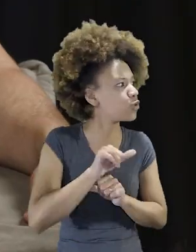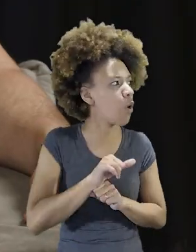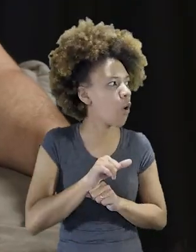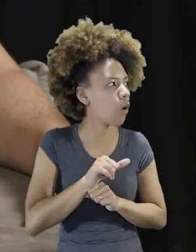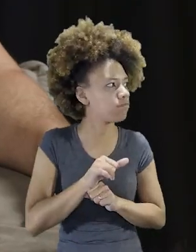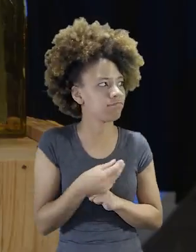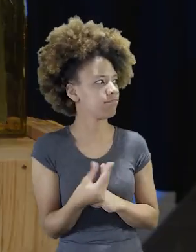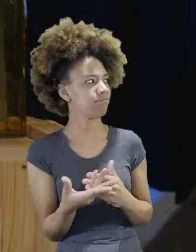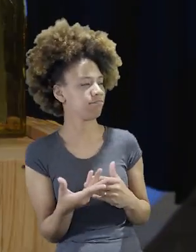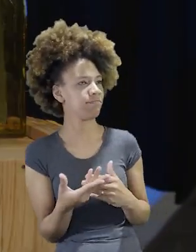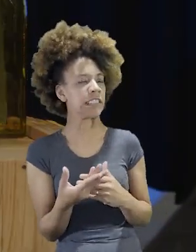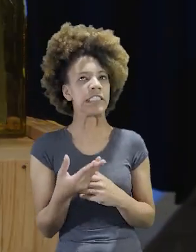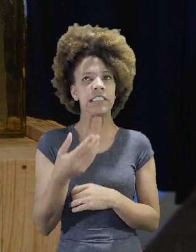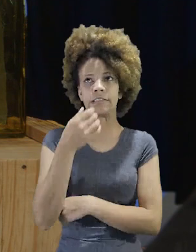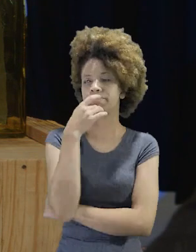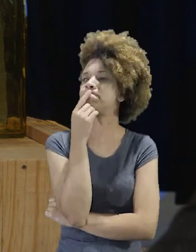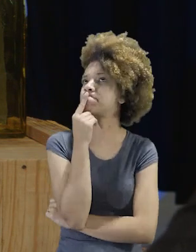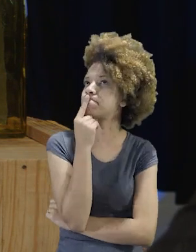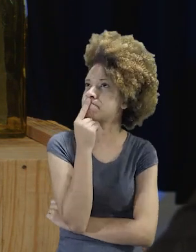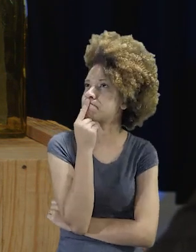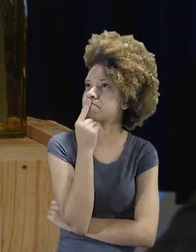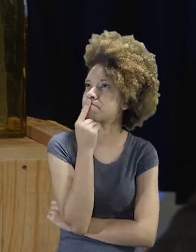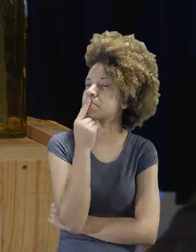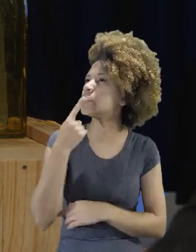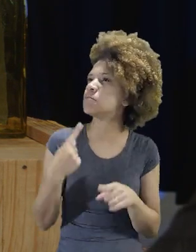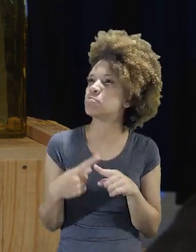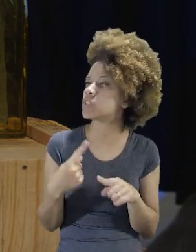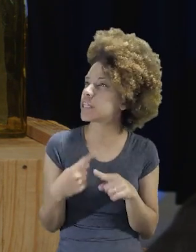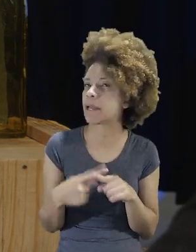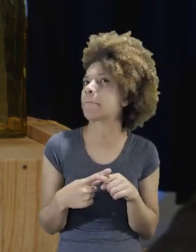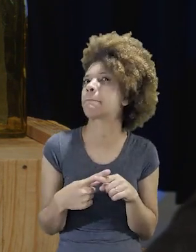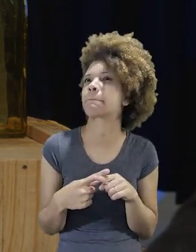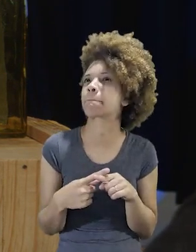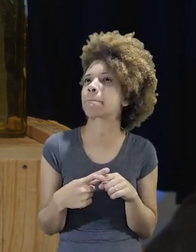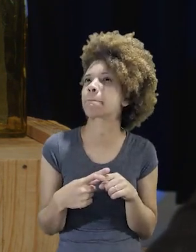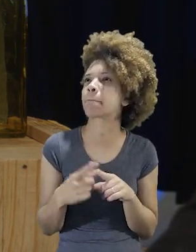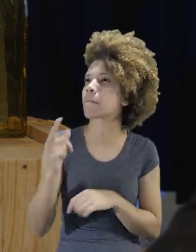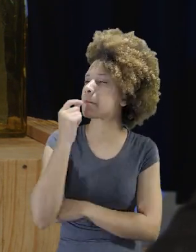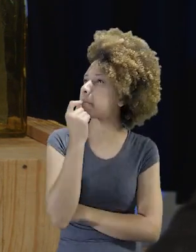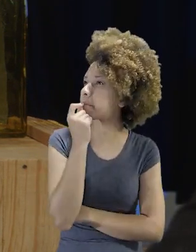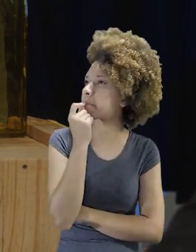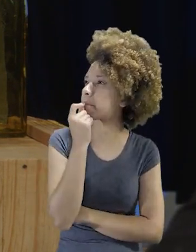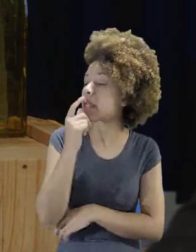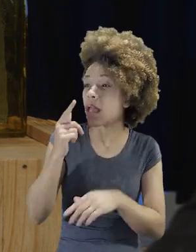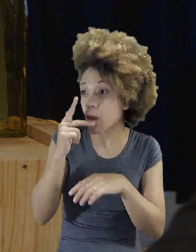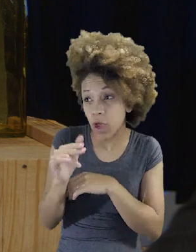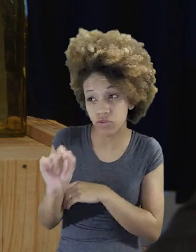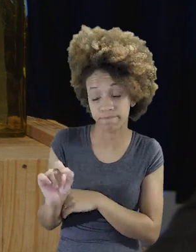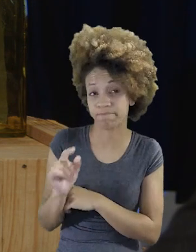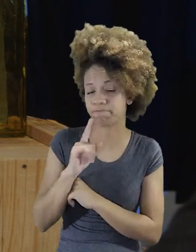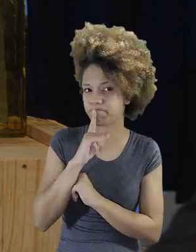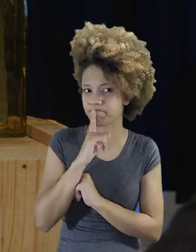eu acho que ele eu acho porque eu acho que ele ele trouxe